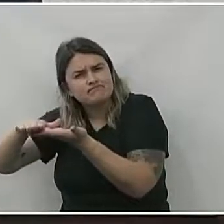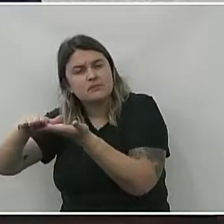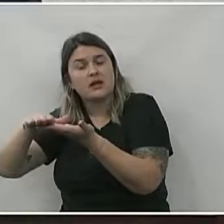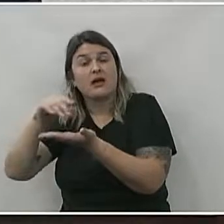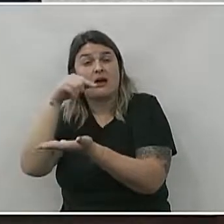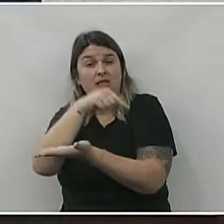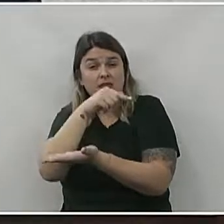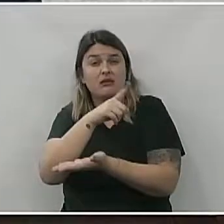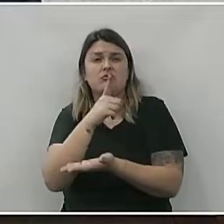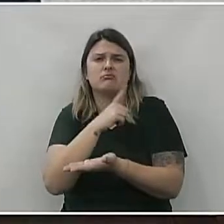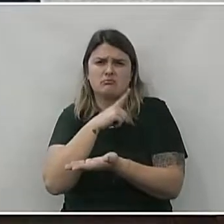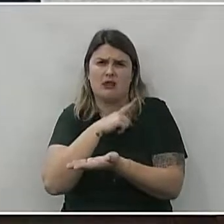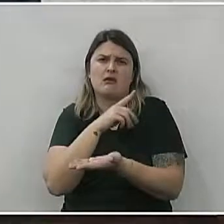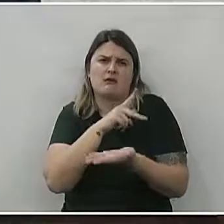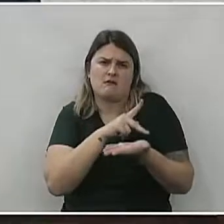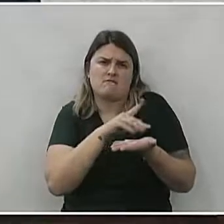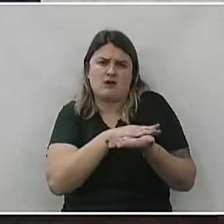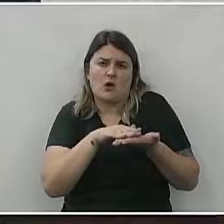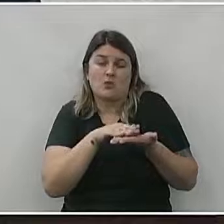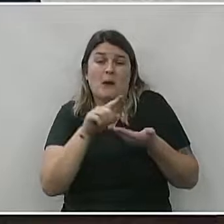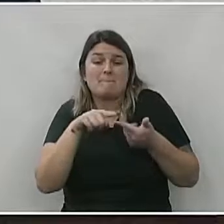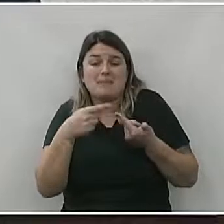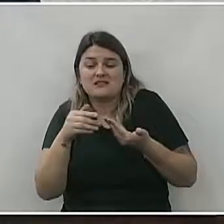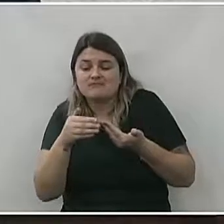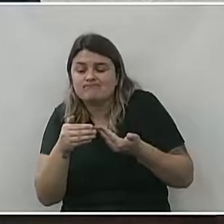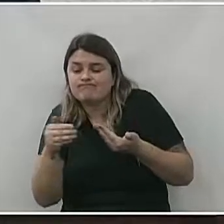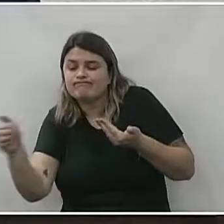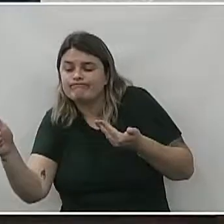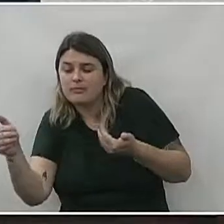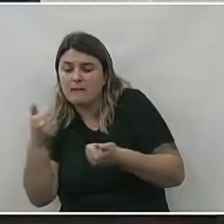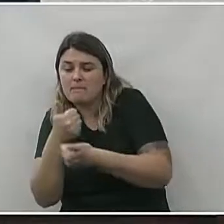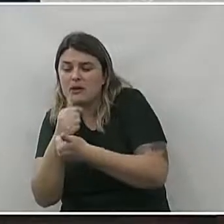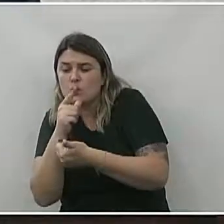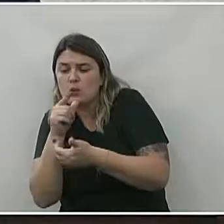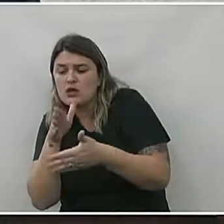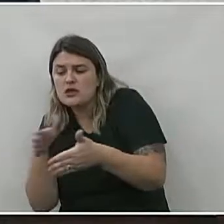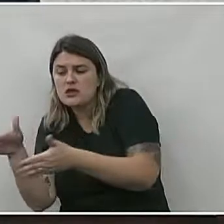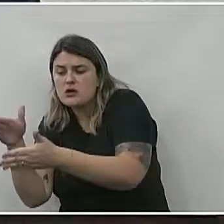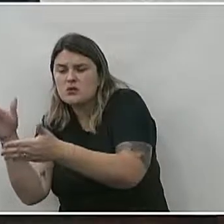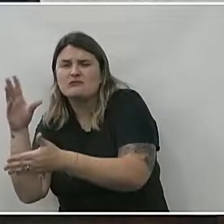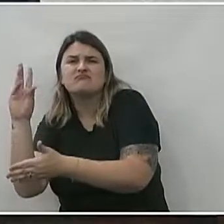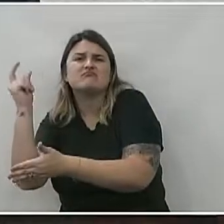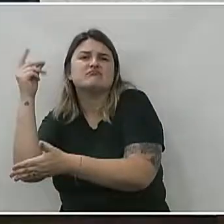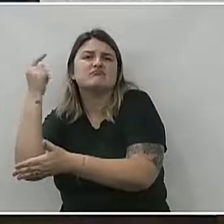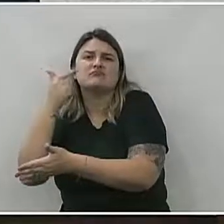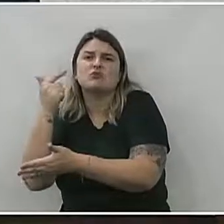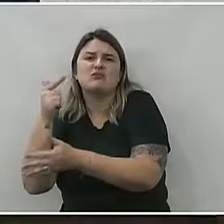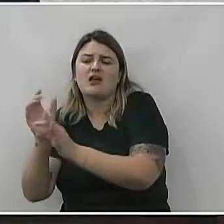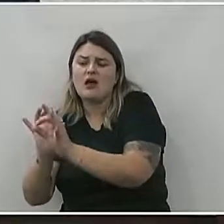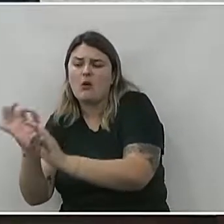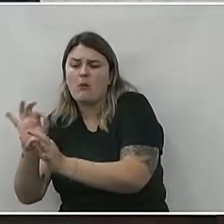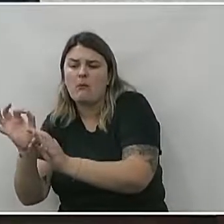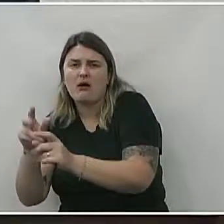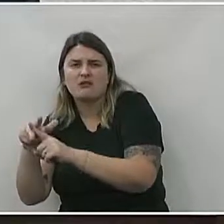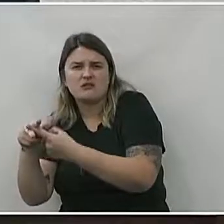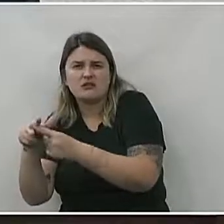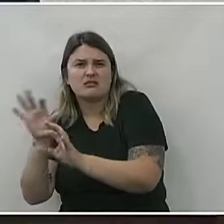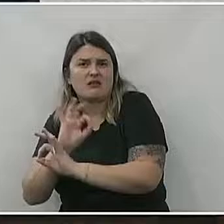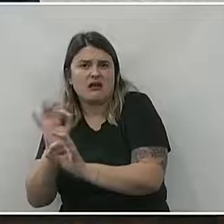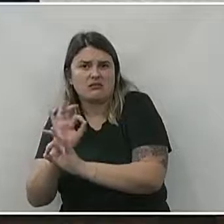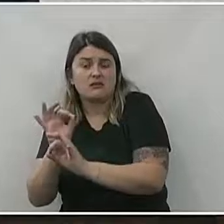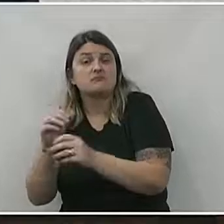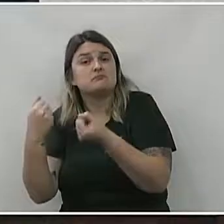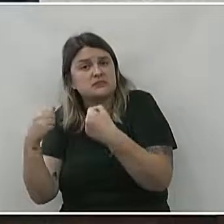embora seja pavimentada em asfalto, no seu final, próximo ao Rio Iguaçu, há muitos anos não recebe melhorias, sendo